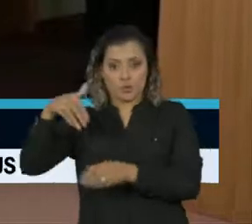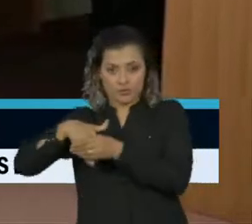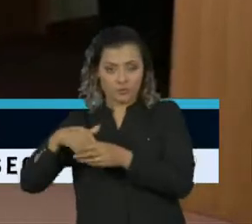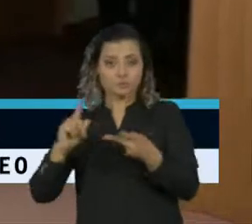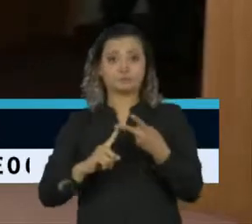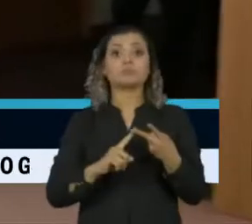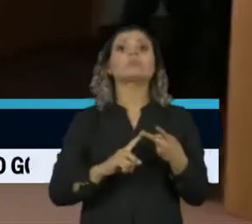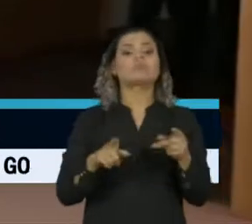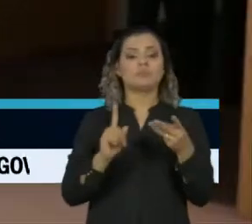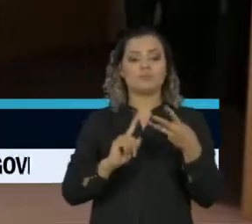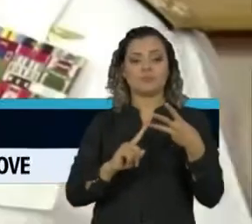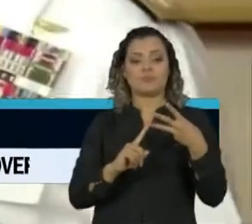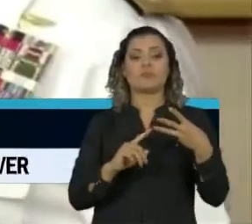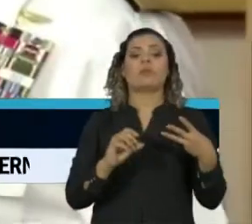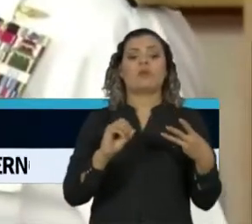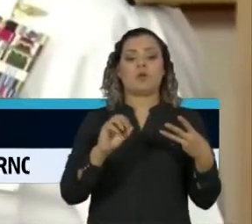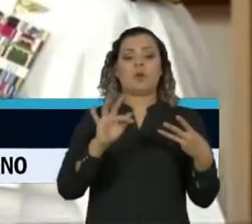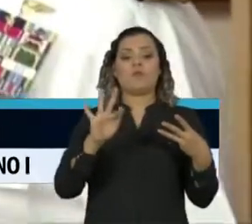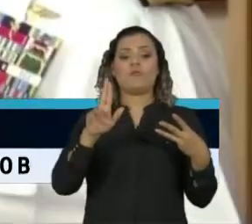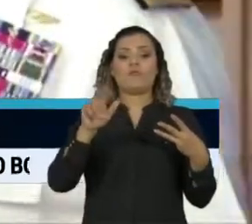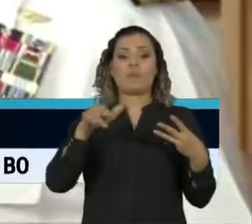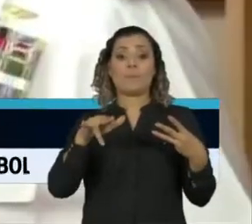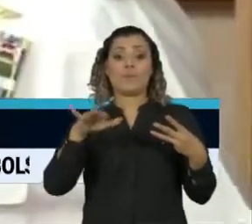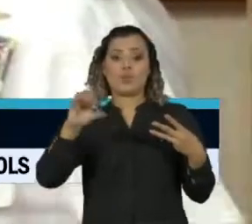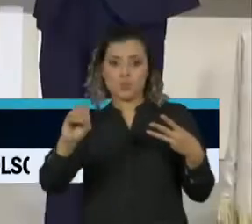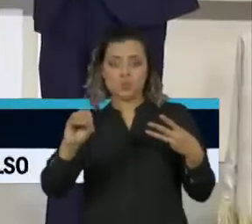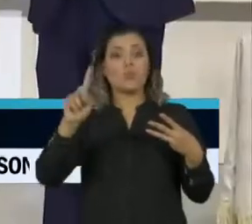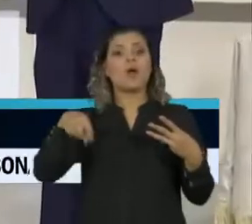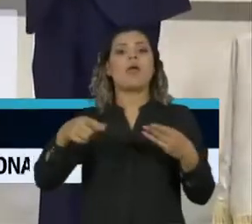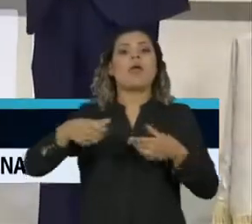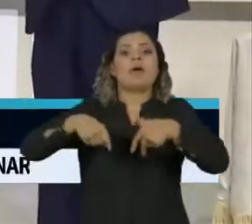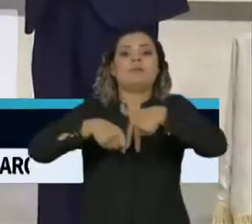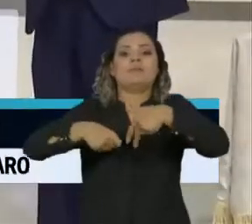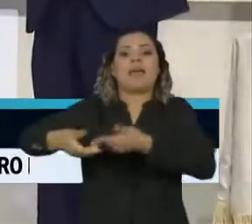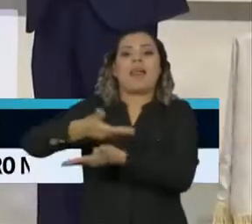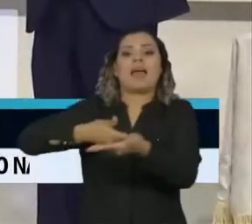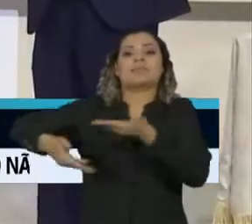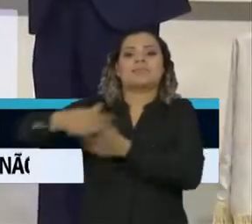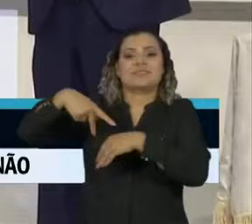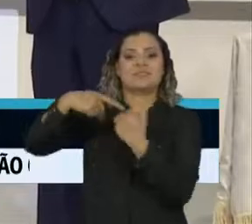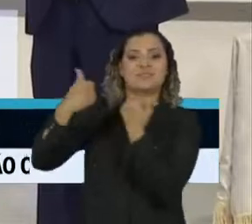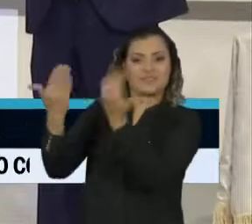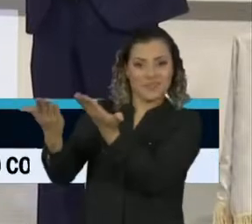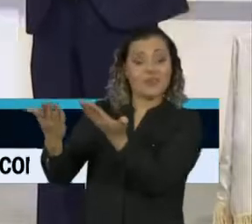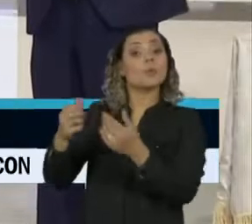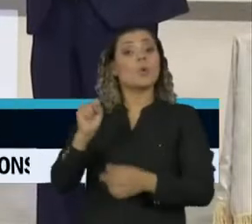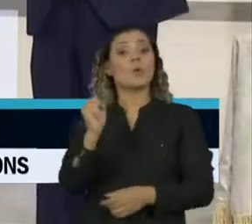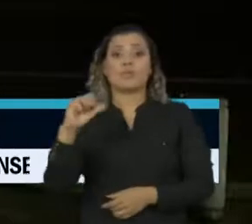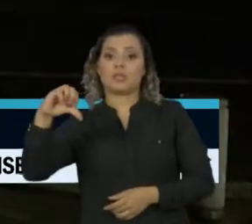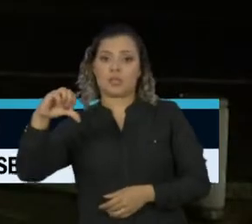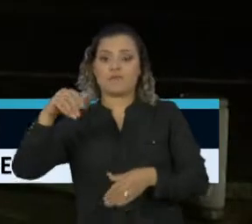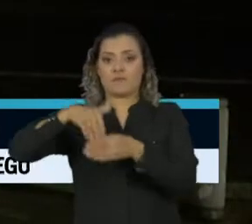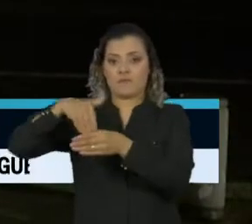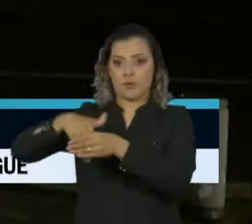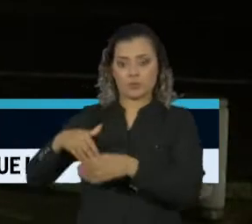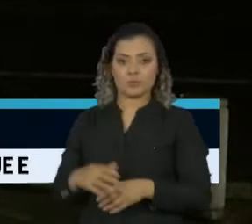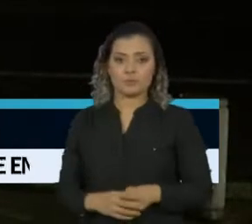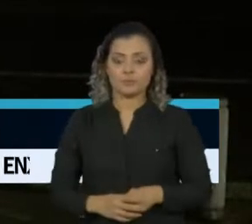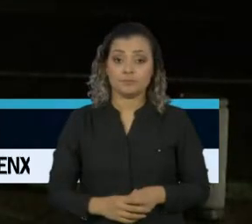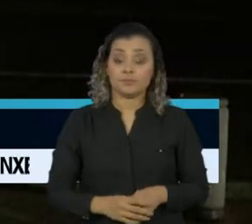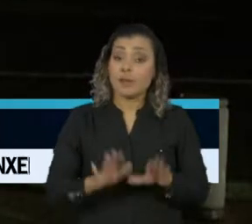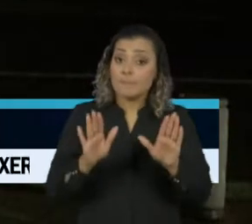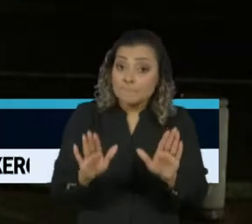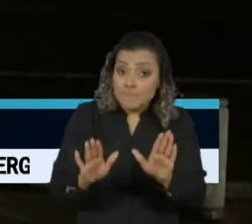e foi Milk Cida Ministro das relações exteriores que obteve 89 votos a